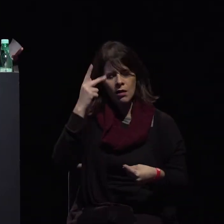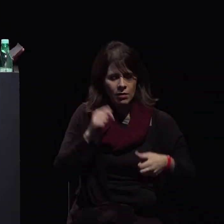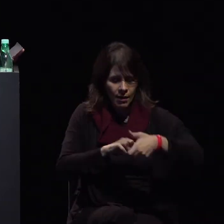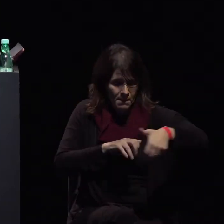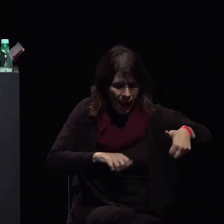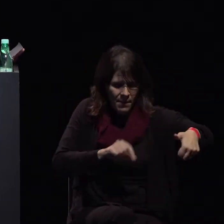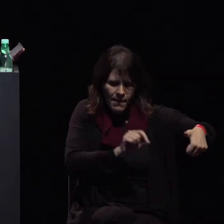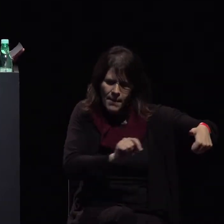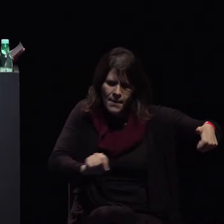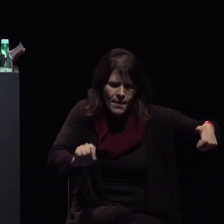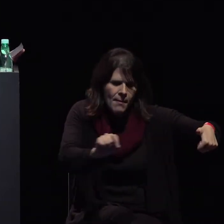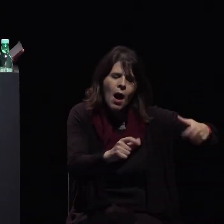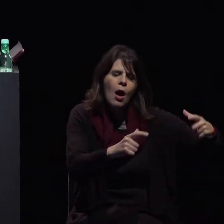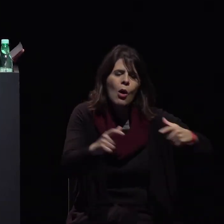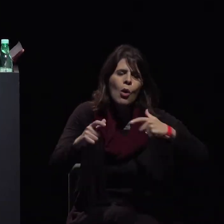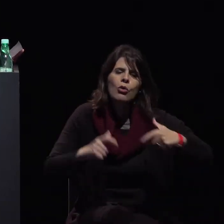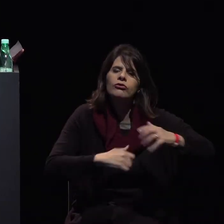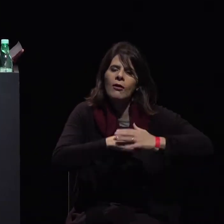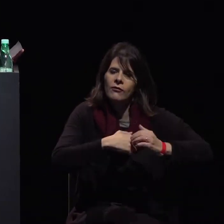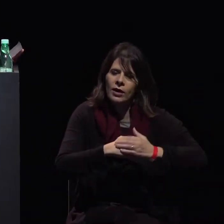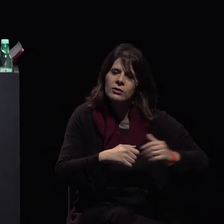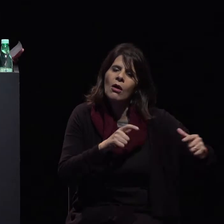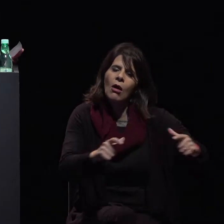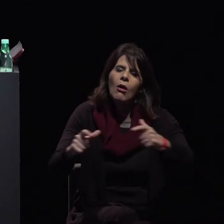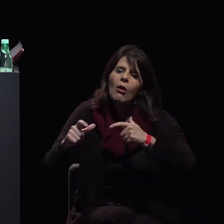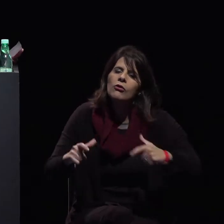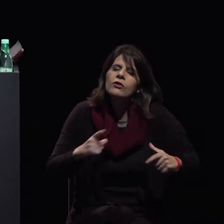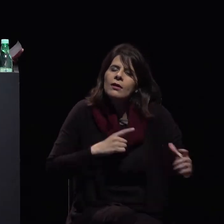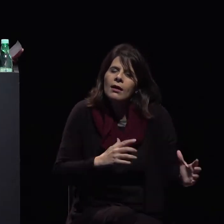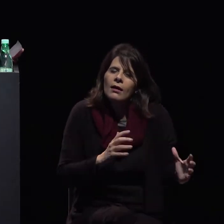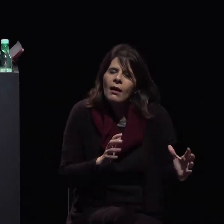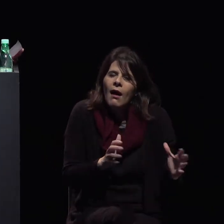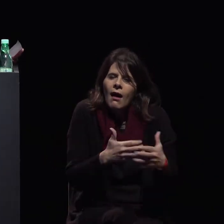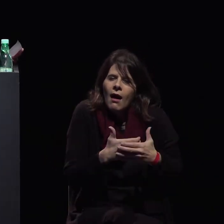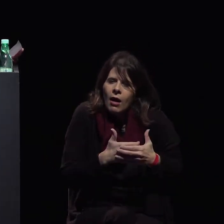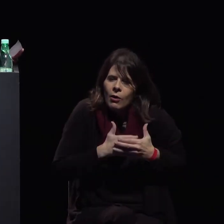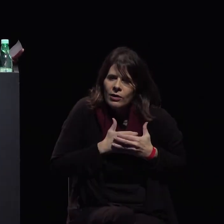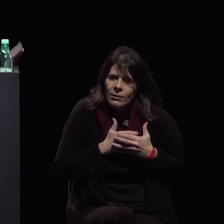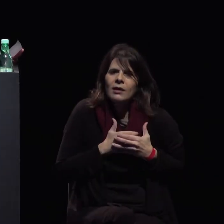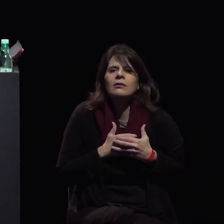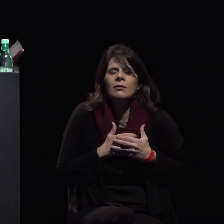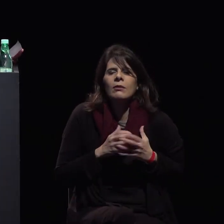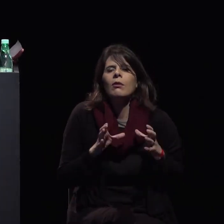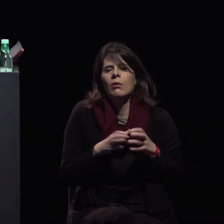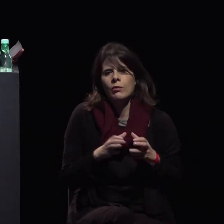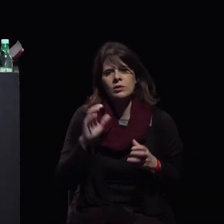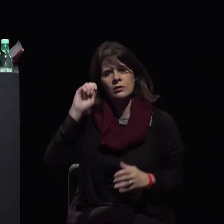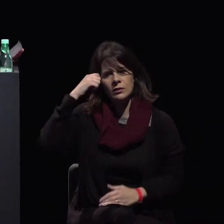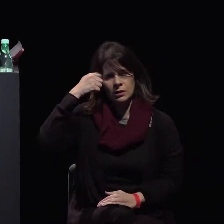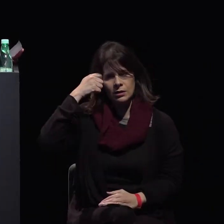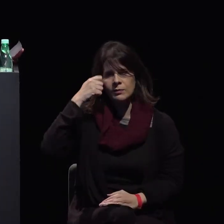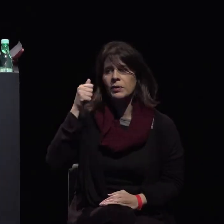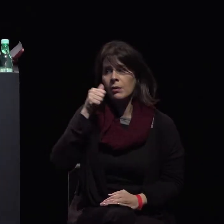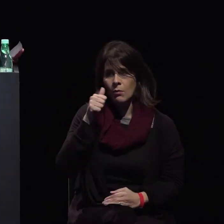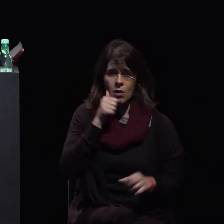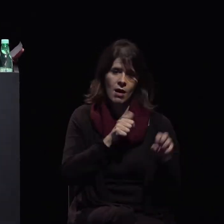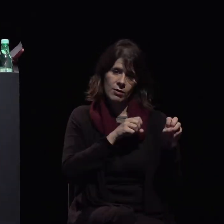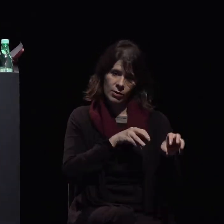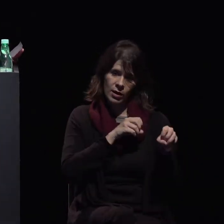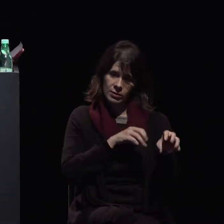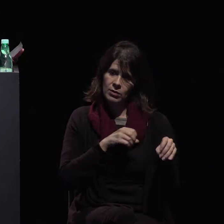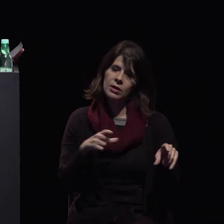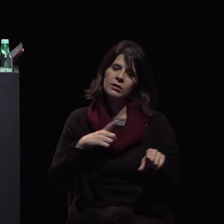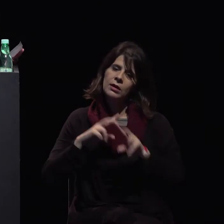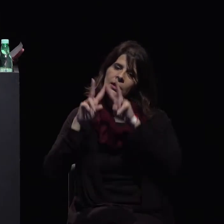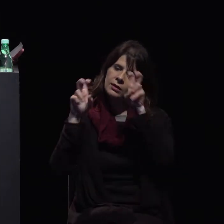pertencimento da comunidade negra. A Isabela Santos é educadora com experiência nos temas turismo,